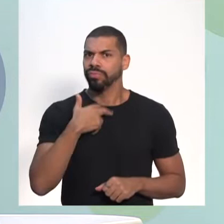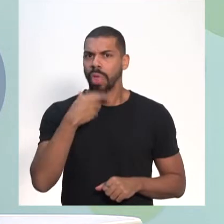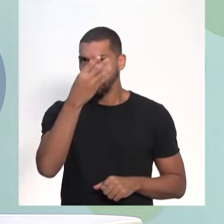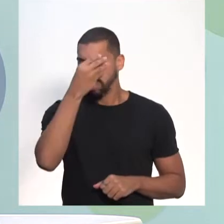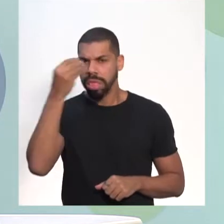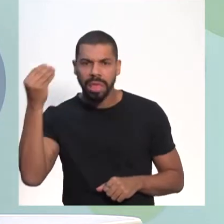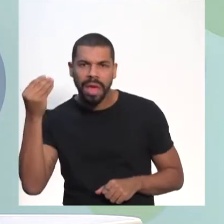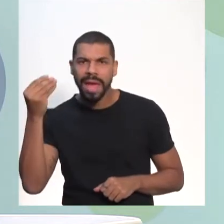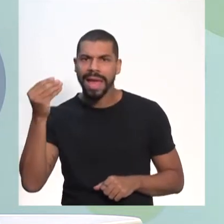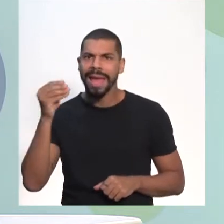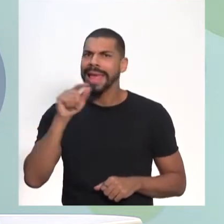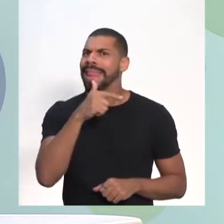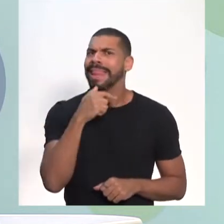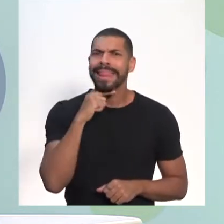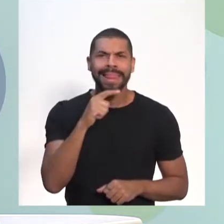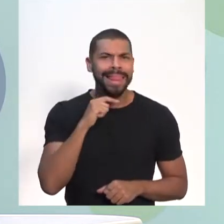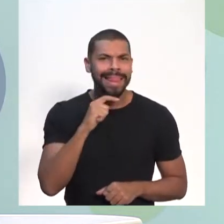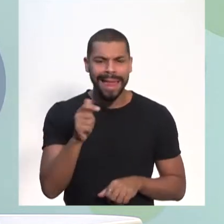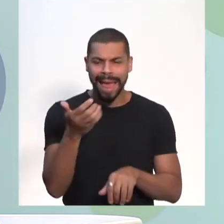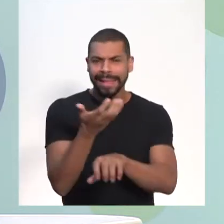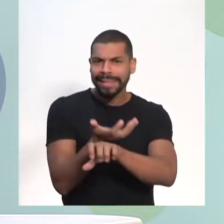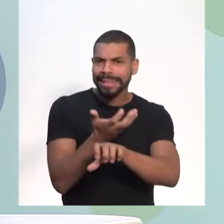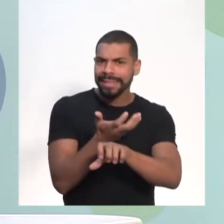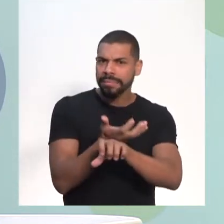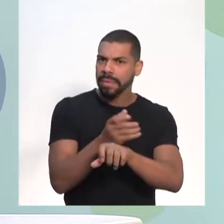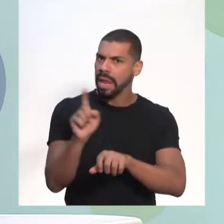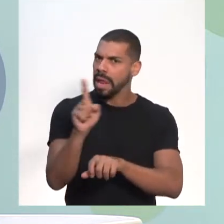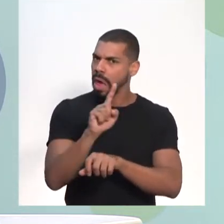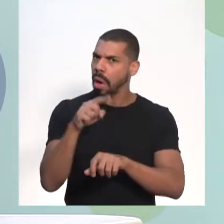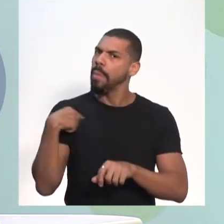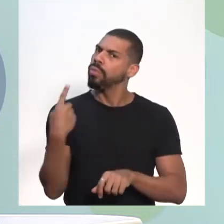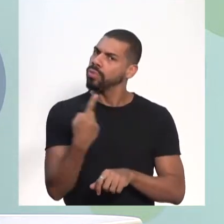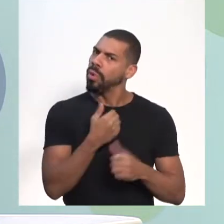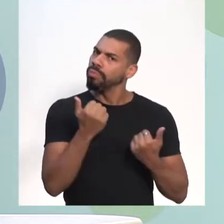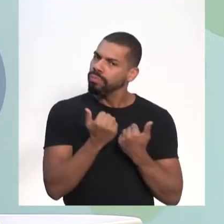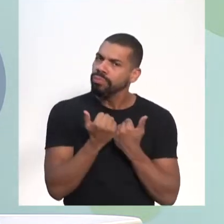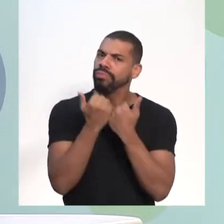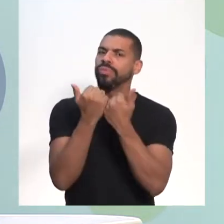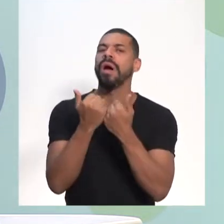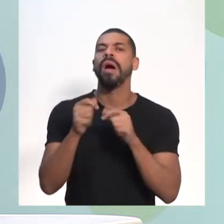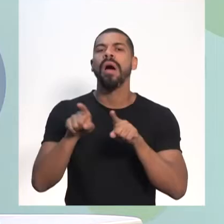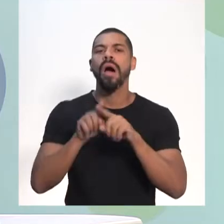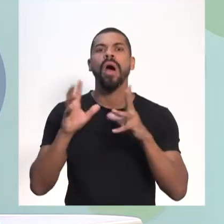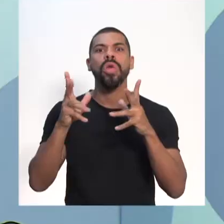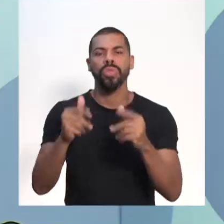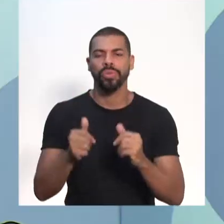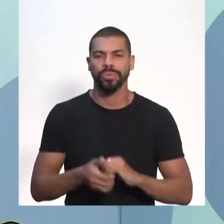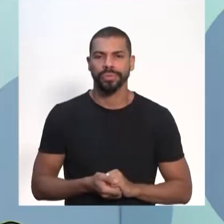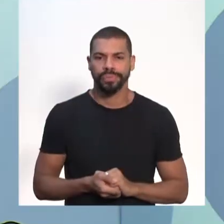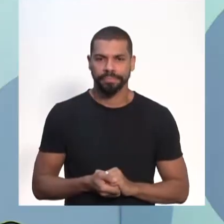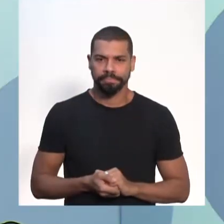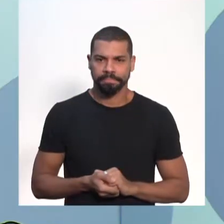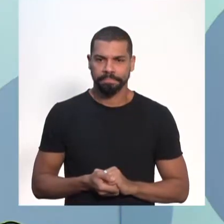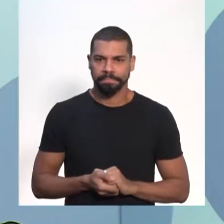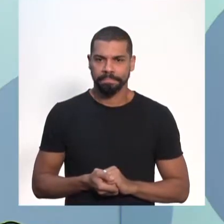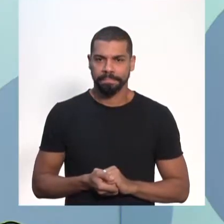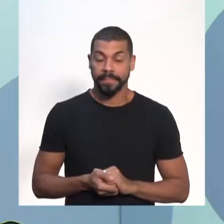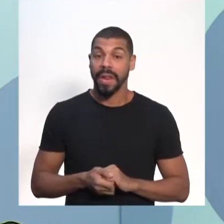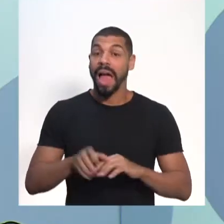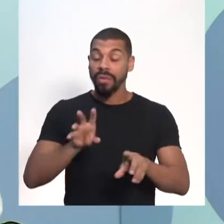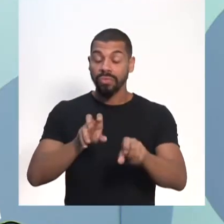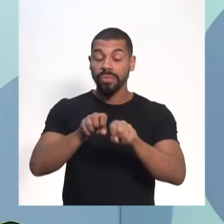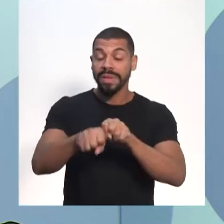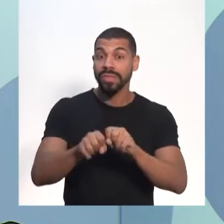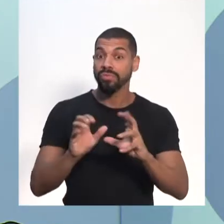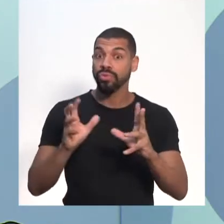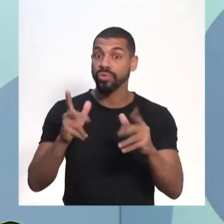conhecimento descoberta, até porque a gente sempre defende a formação integral dos nossos alunos, né? Exatamente. A formação integral,